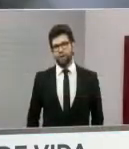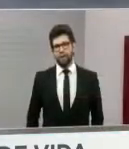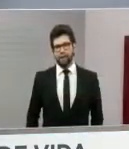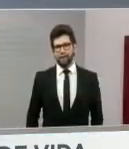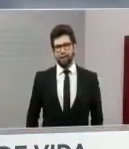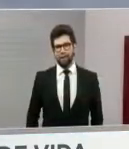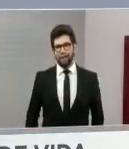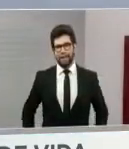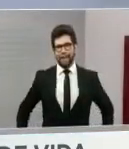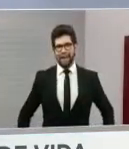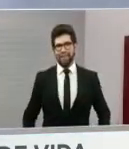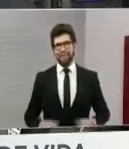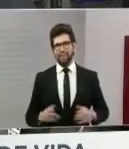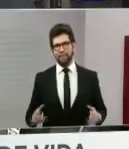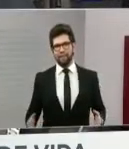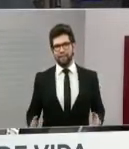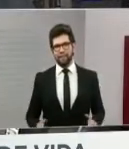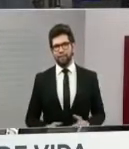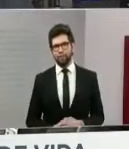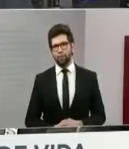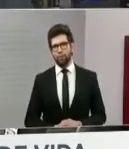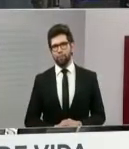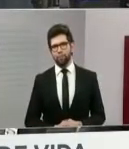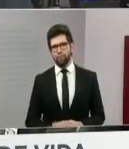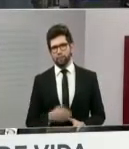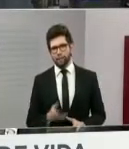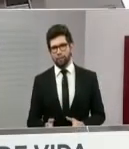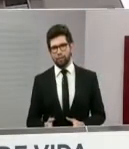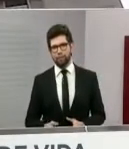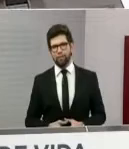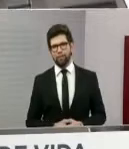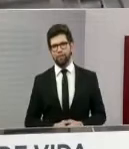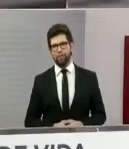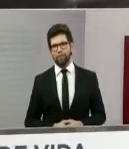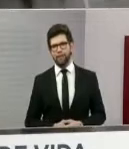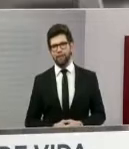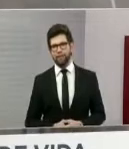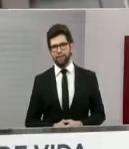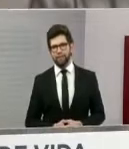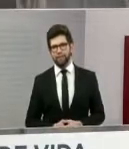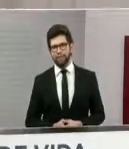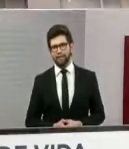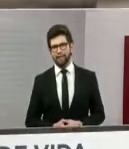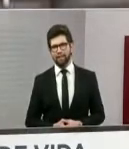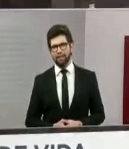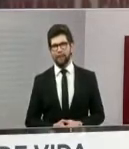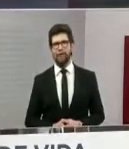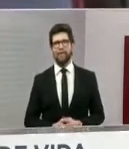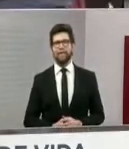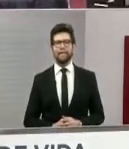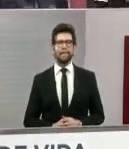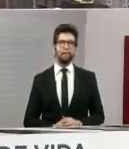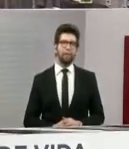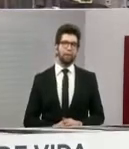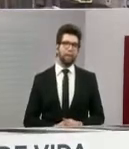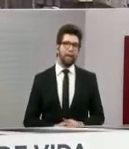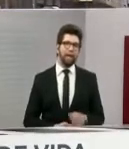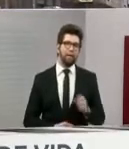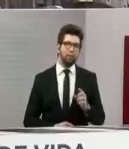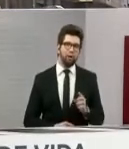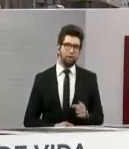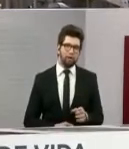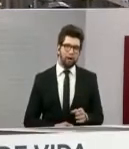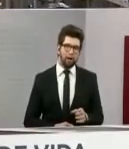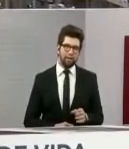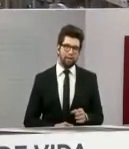segundo uma análise já feita até pelo corpo de bombeiros ali no momento em que foi acionado da agência bancária João ele teria